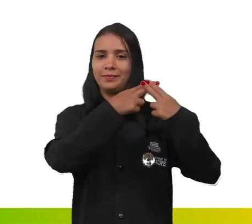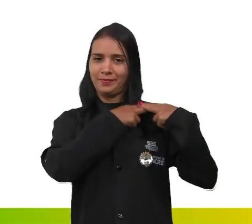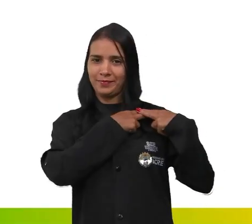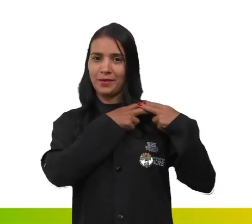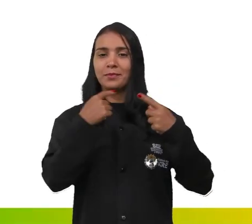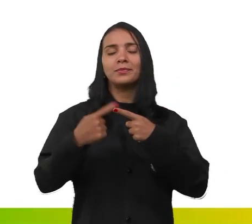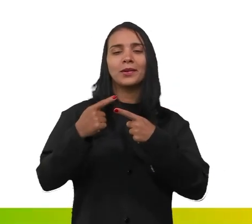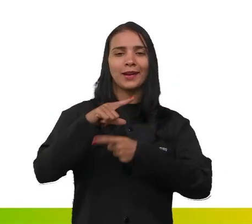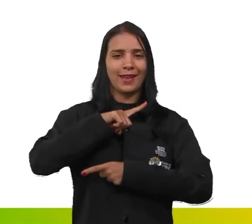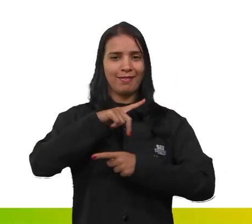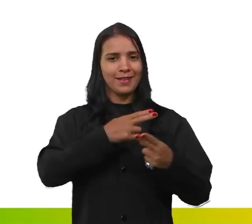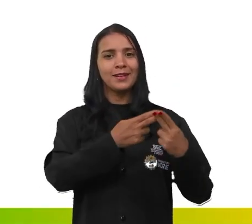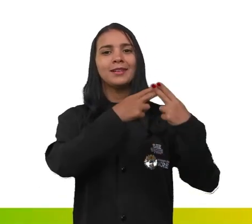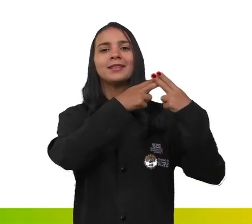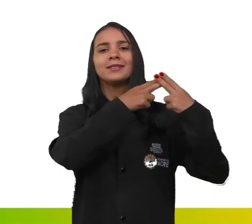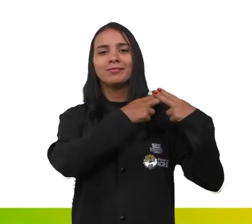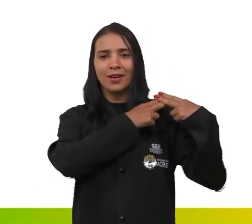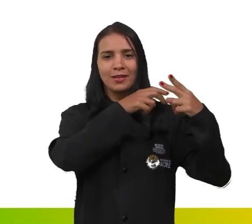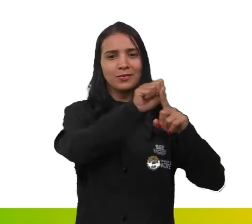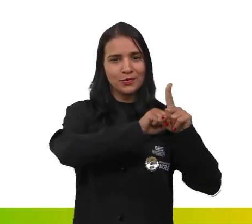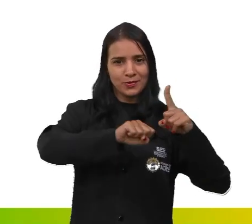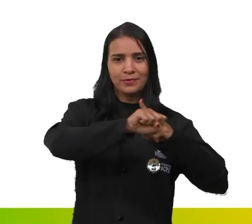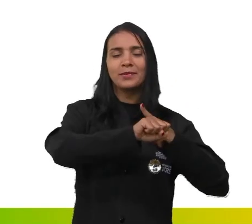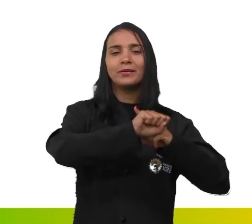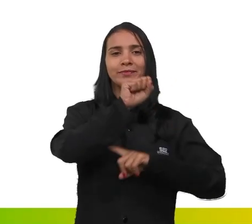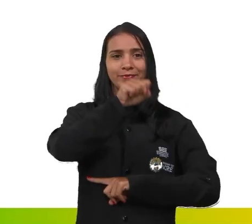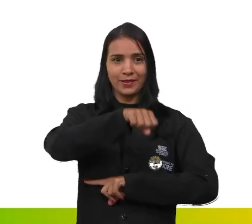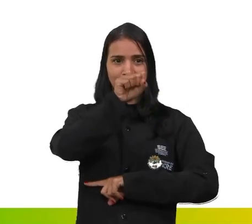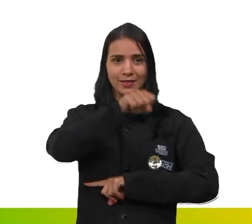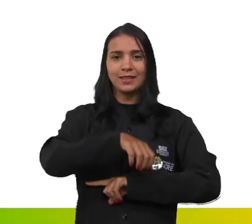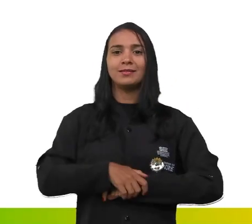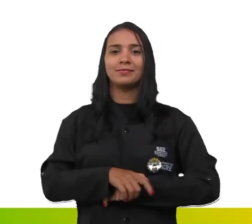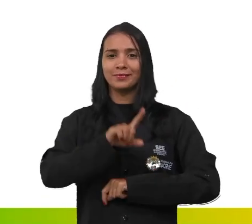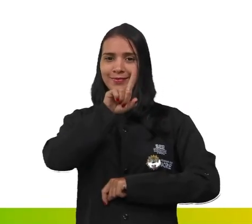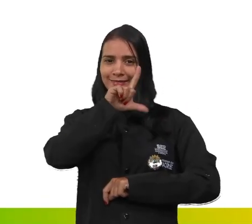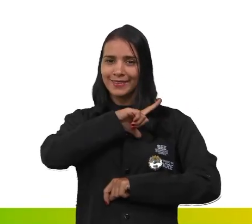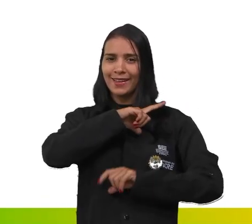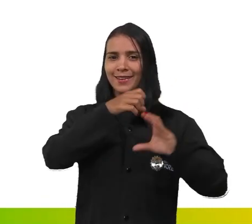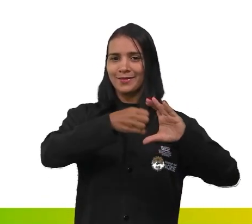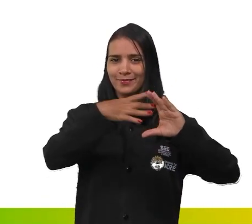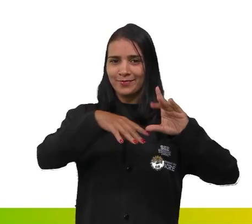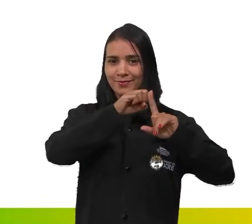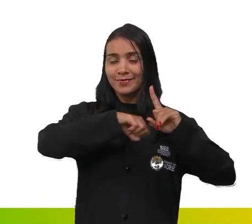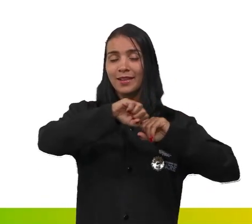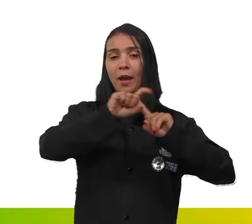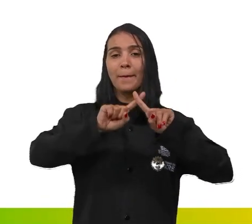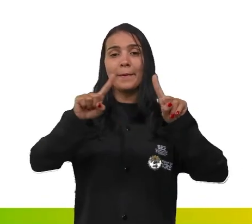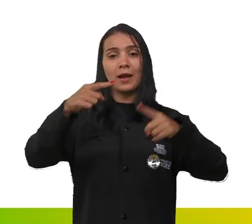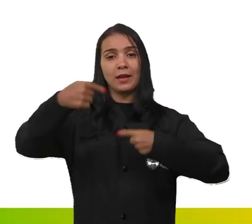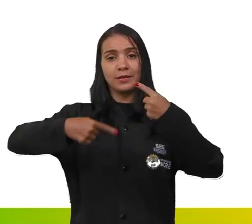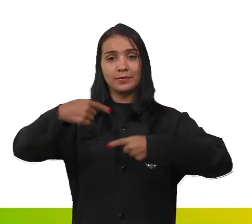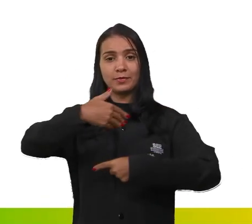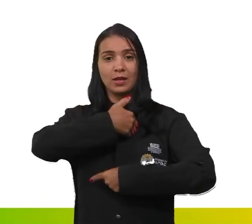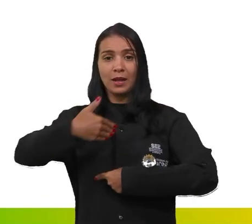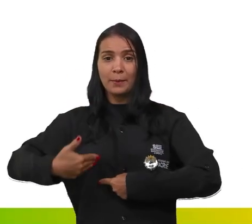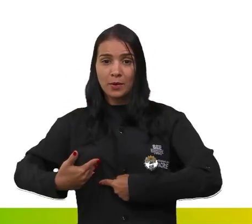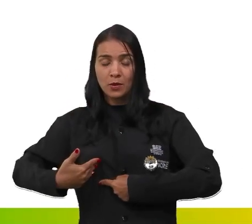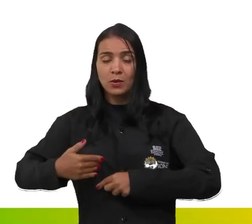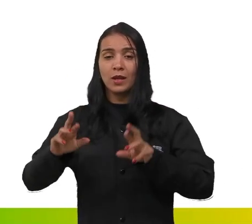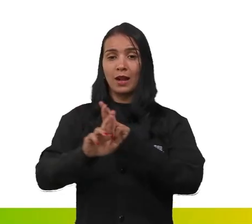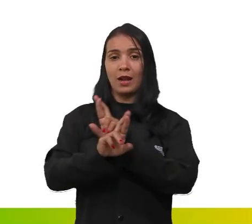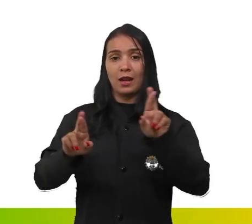social, vamos grifar bonitinho, as políticas públicas relacionadas às práticas